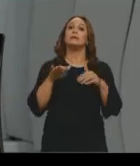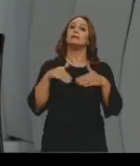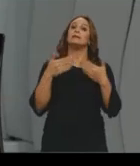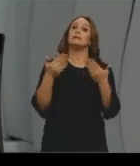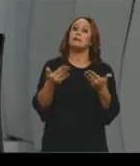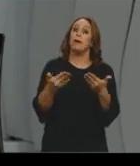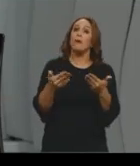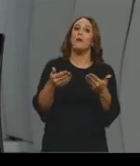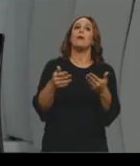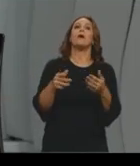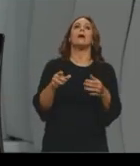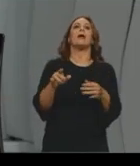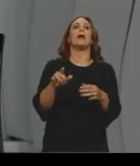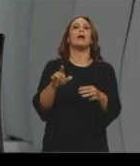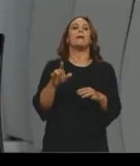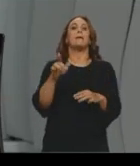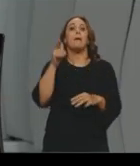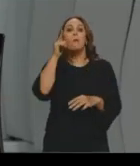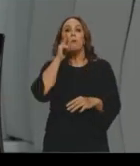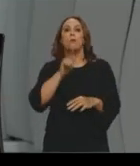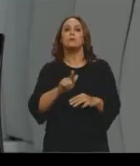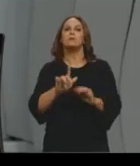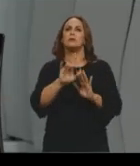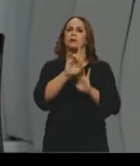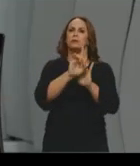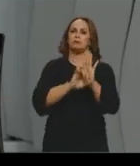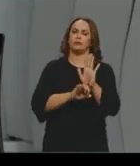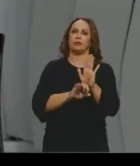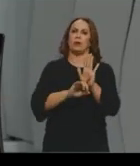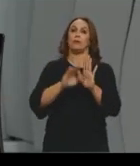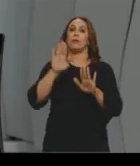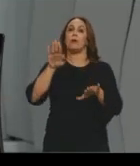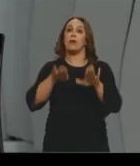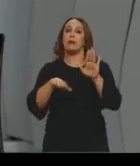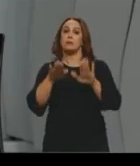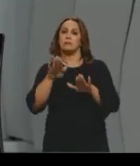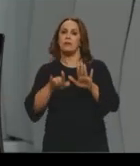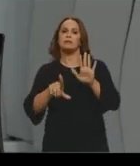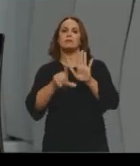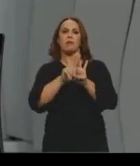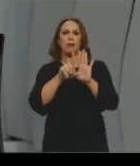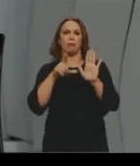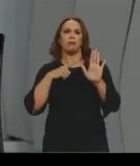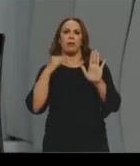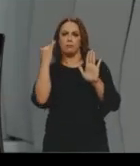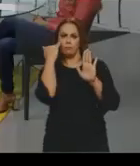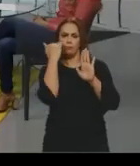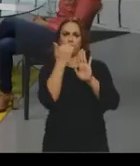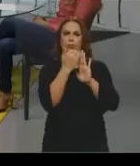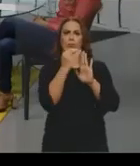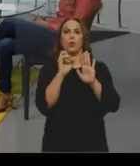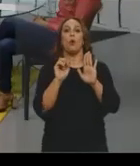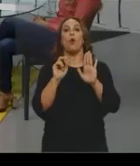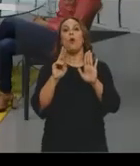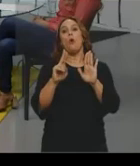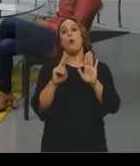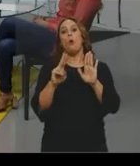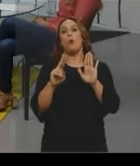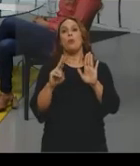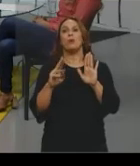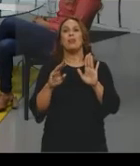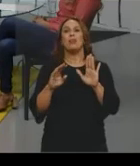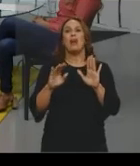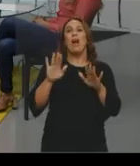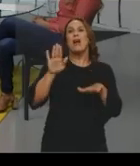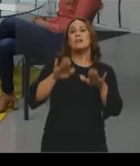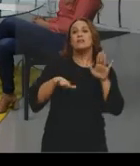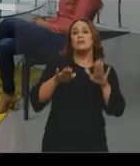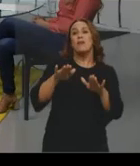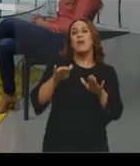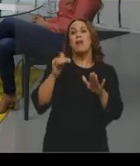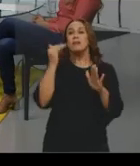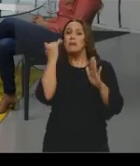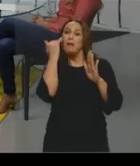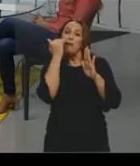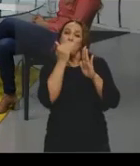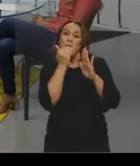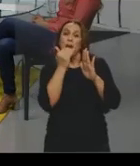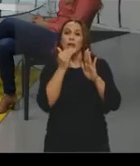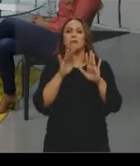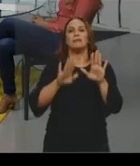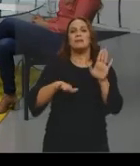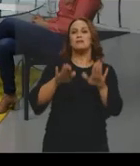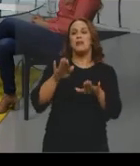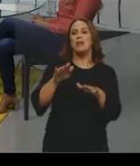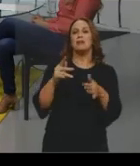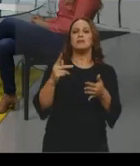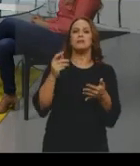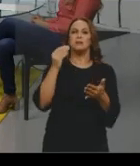direitos que ou estão sendo negados ou estão sendo bastante limitados. Obrigada, professora Viviane. Mais uma pergunta para você.